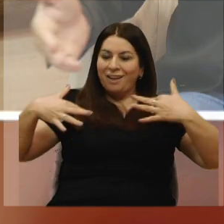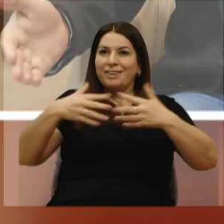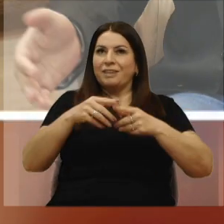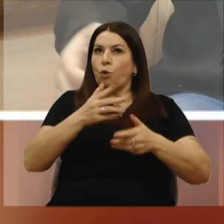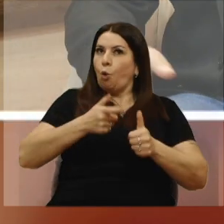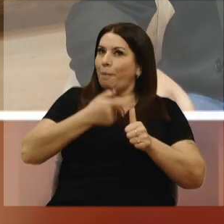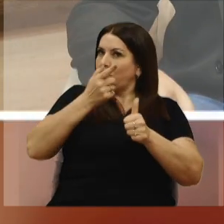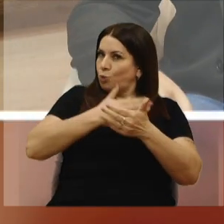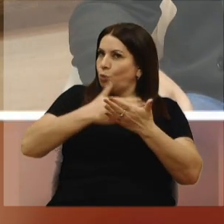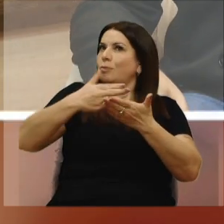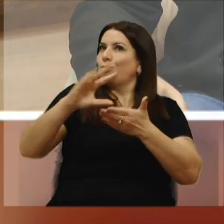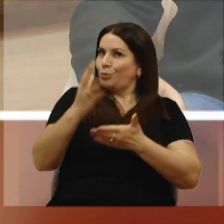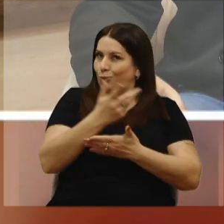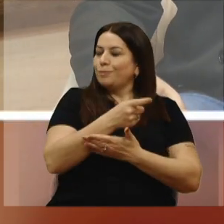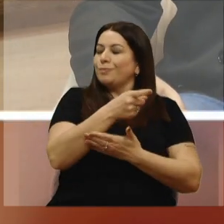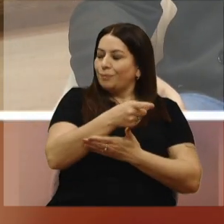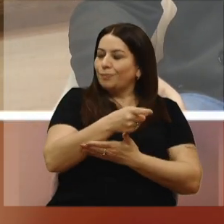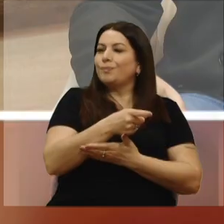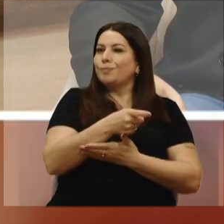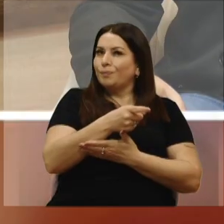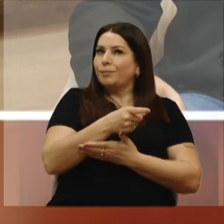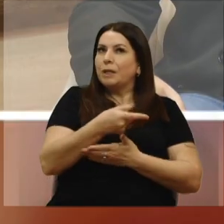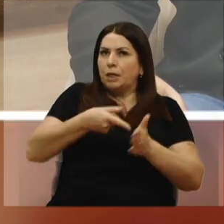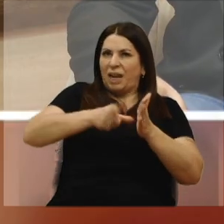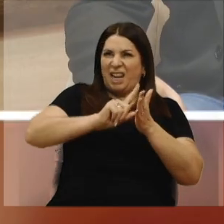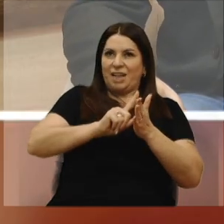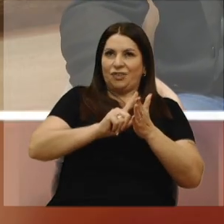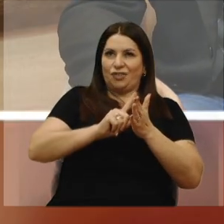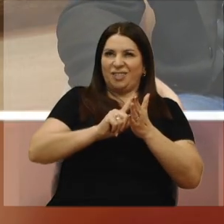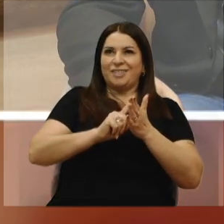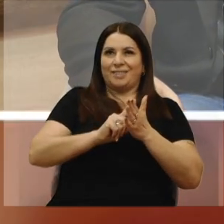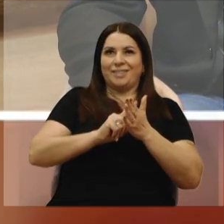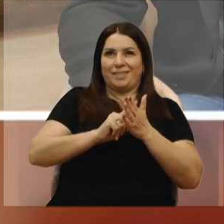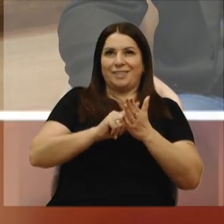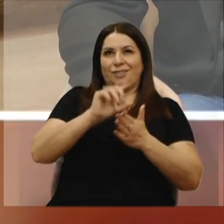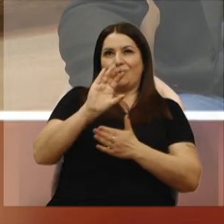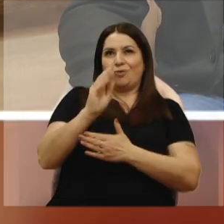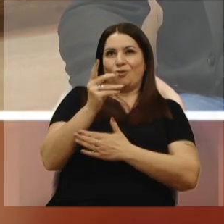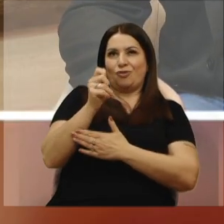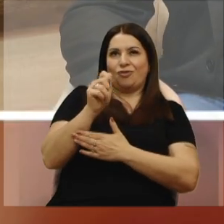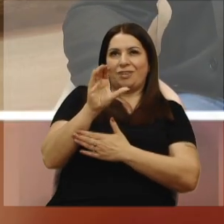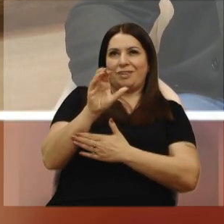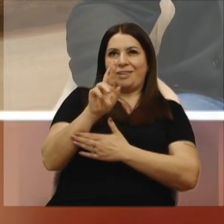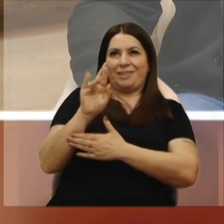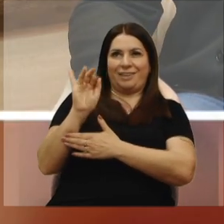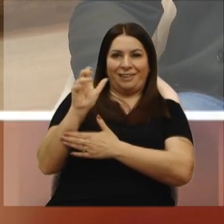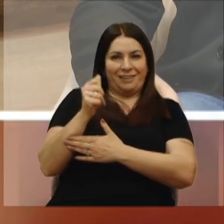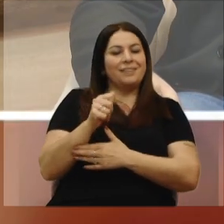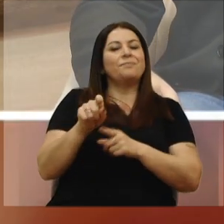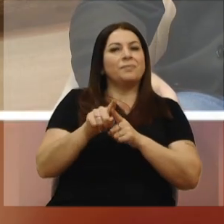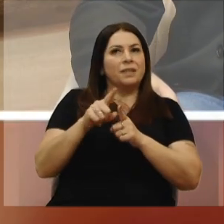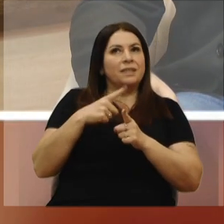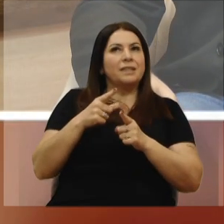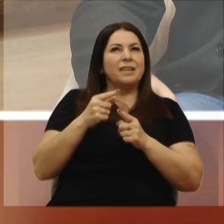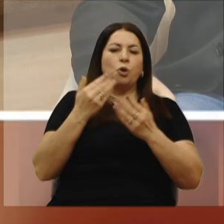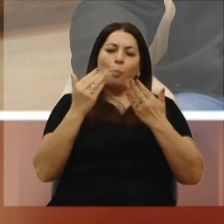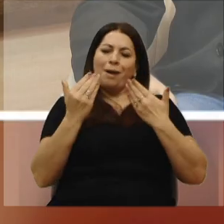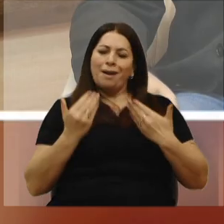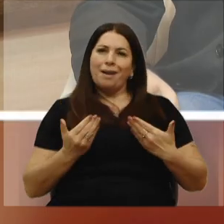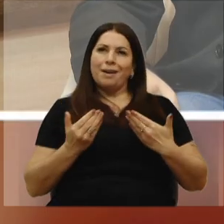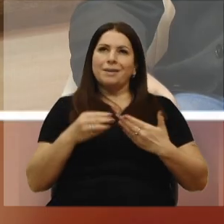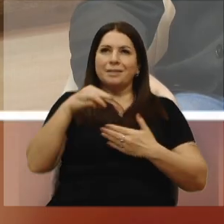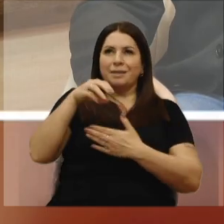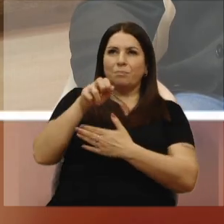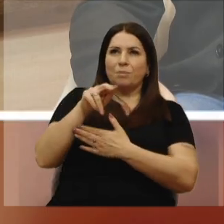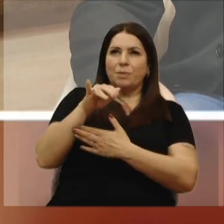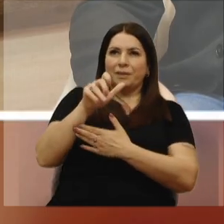auditório, foi o precursor. Exatamente, né? E aí então tem... Não, ele é antes do Chacrinha? Acho que um pouco antes. Ele é um pouco antes do Chacrinha. E aí então tem uma análise